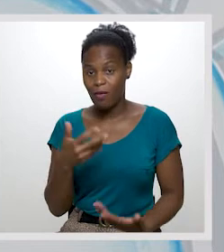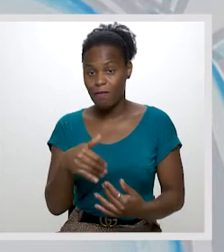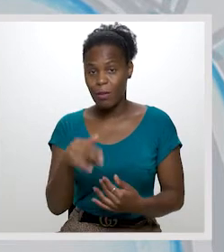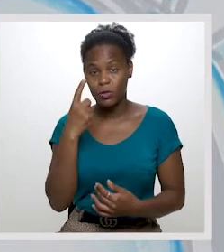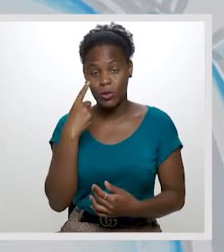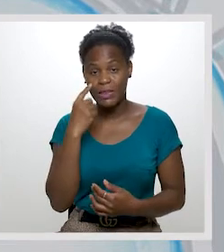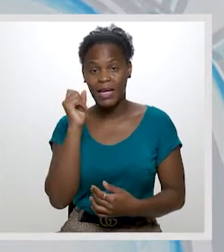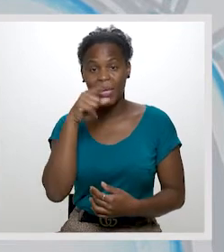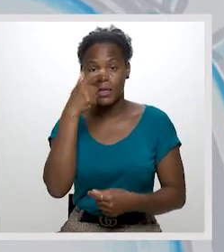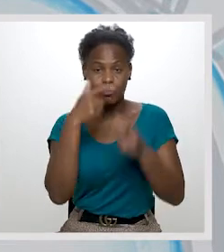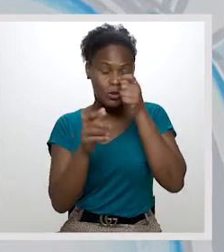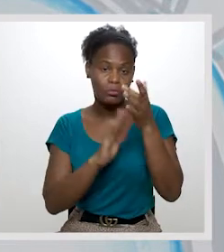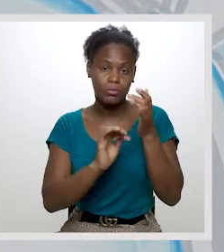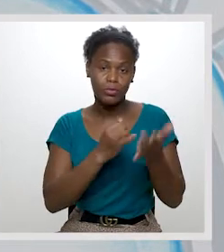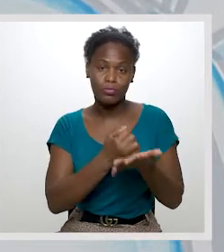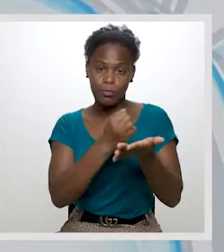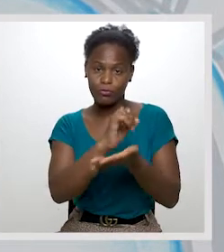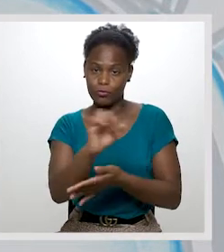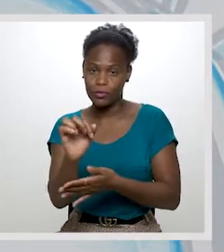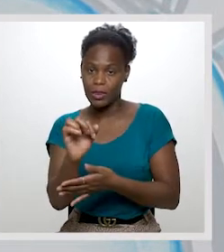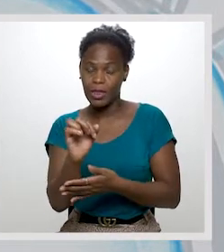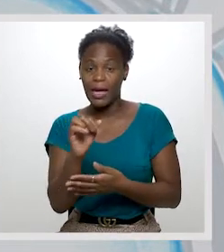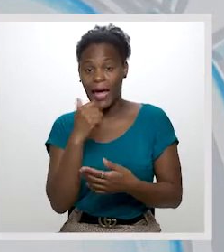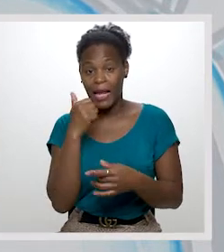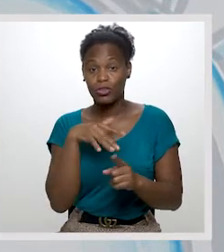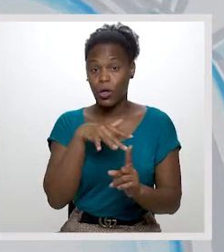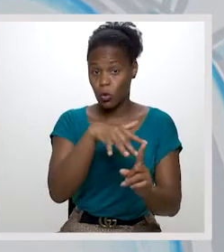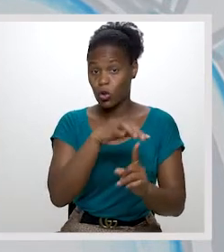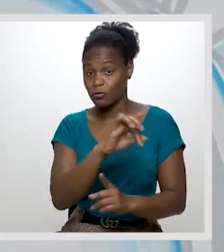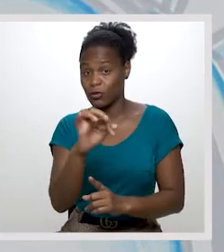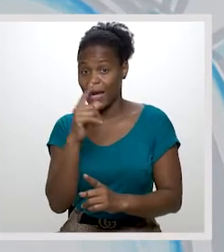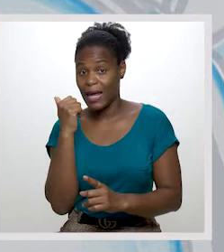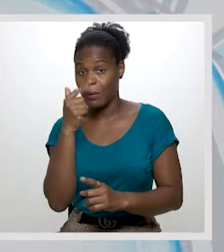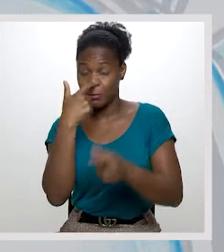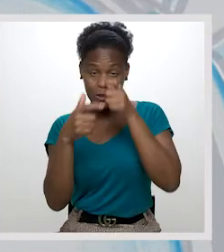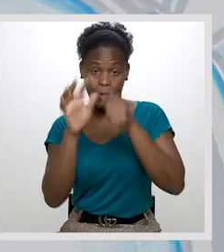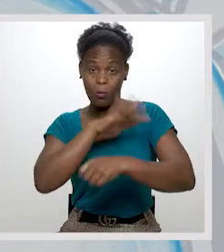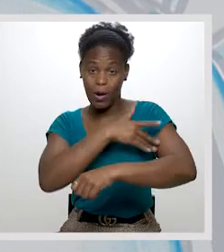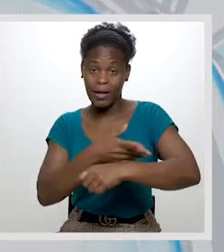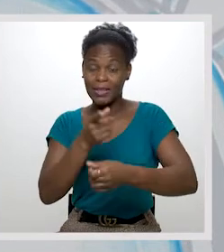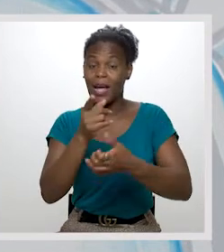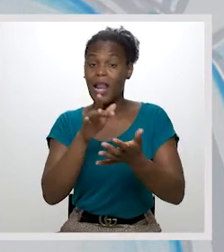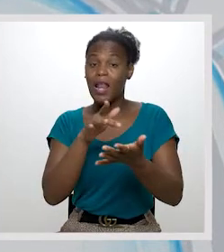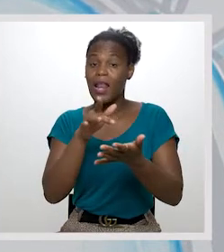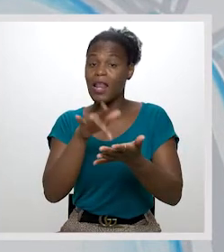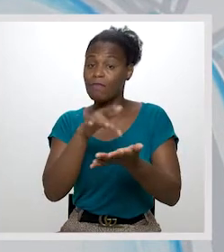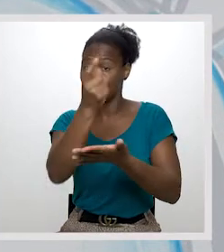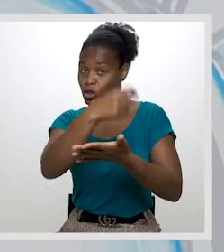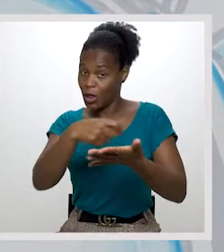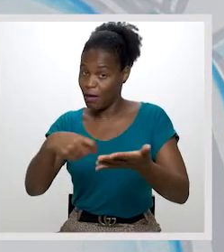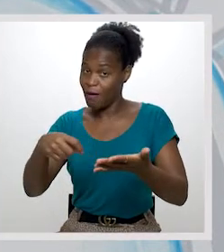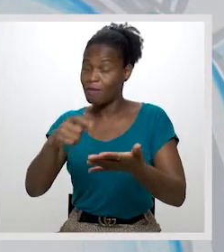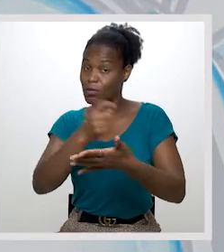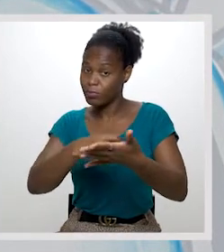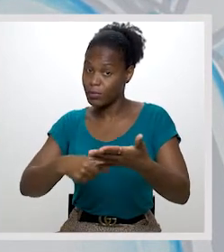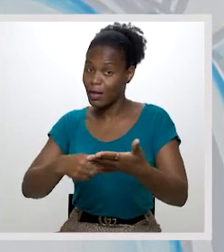agora conhecer os seus heterônimos. Como sabem, Fernando Pessoa foi um poeta, um escritor, que